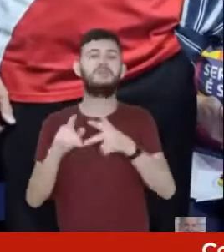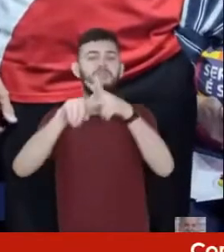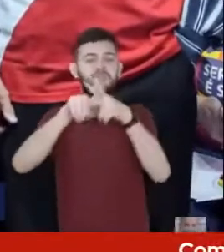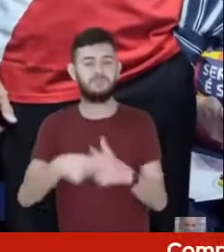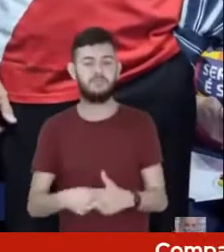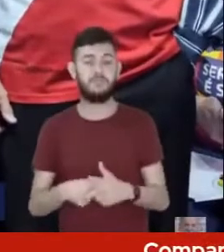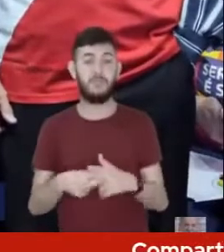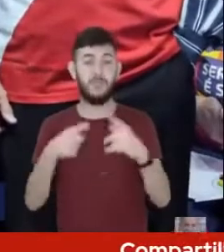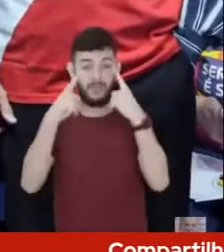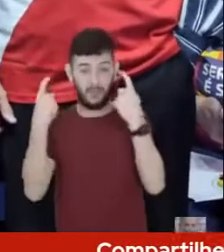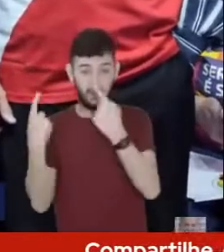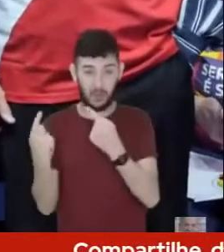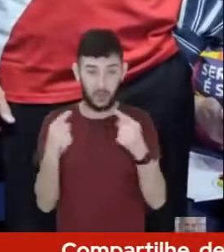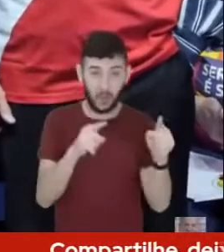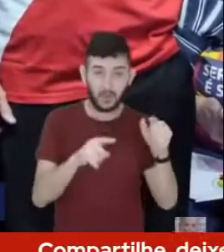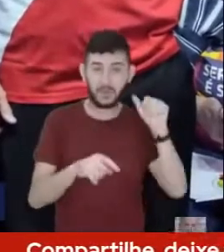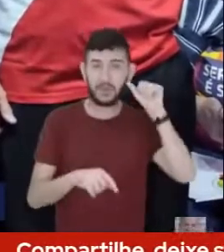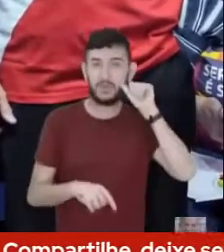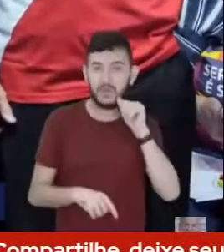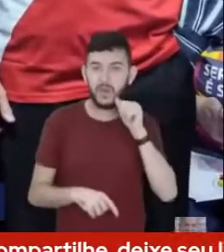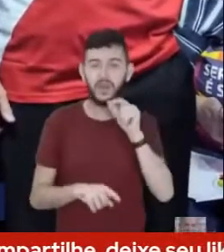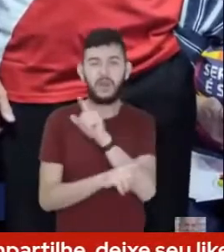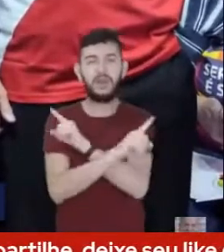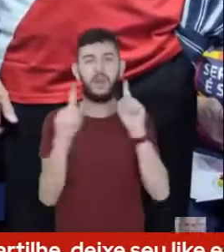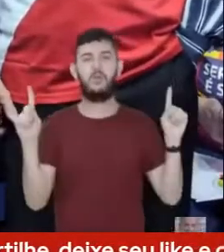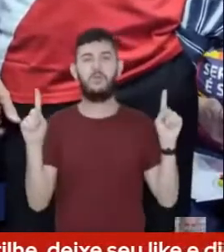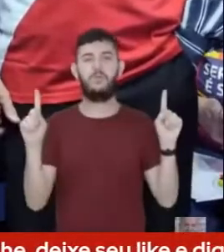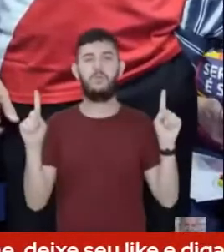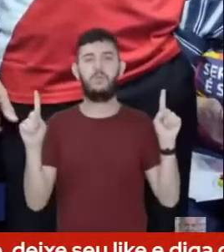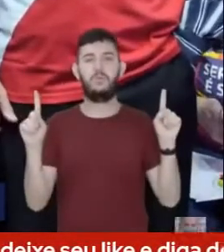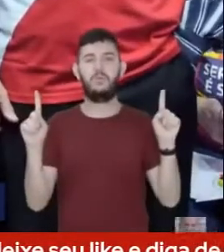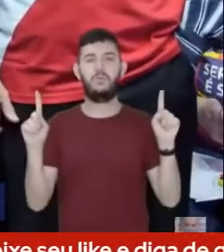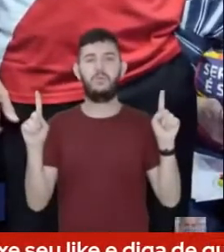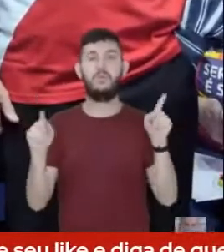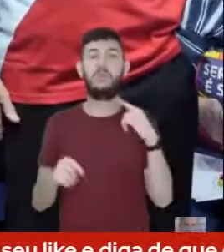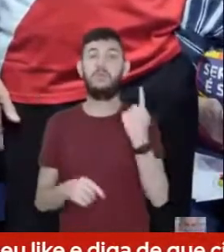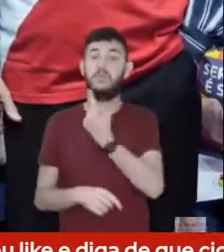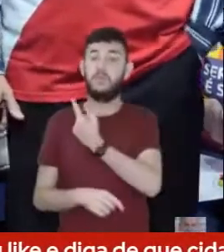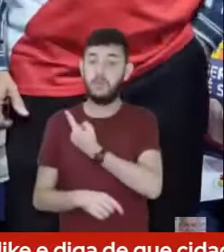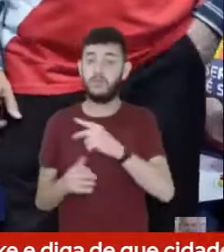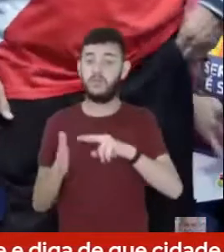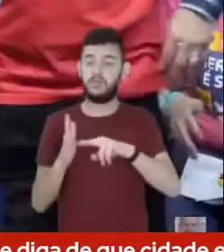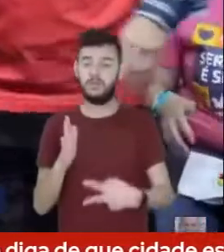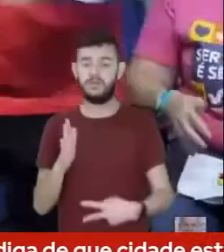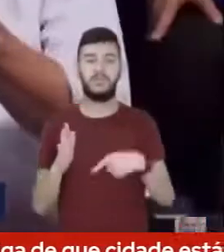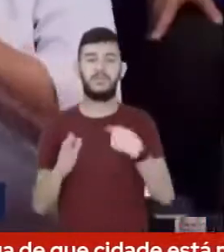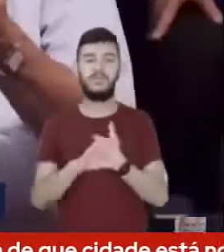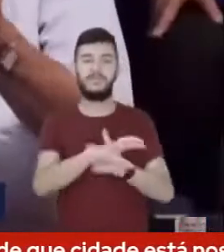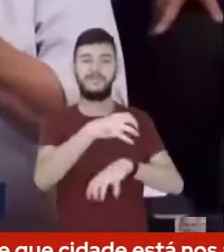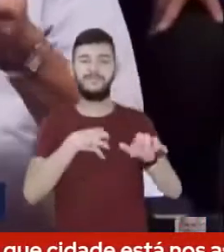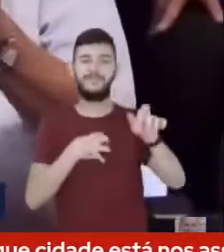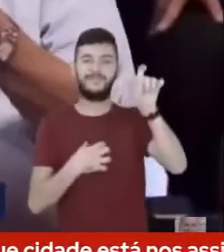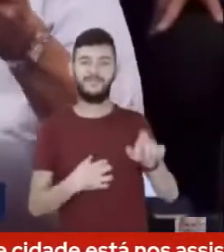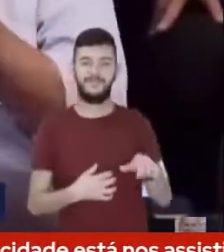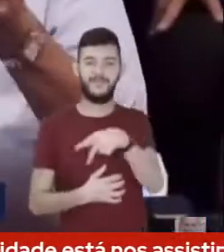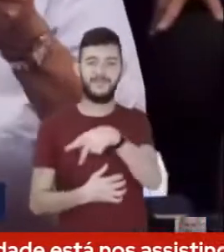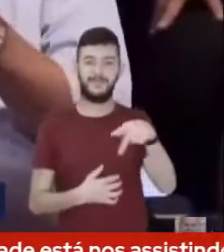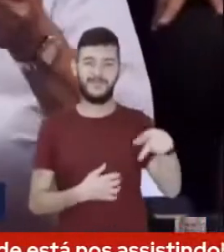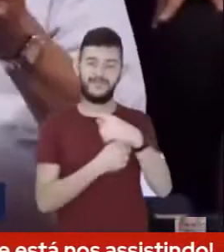Nós, sindicalistas, nos vemos em você, presidente. Grande abraço.